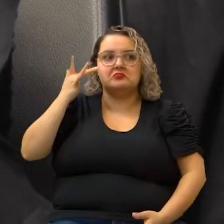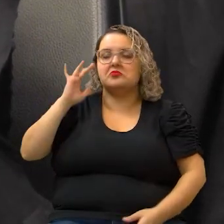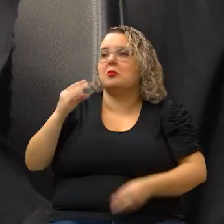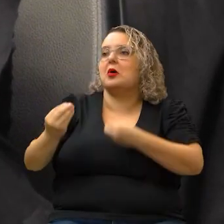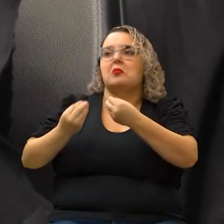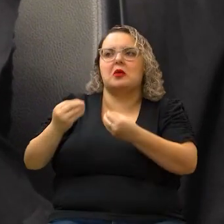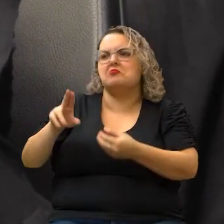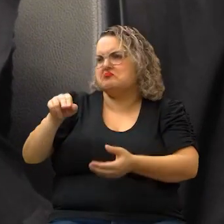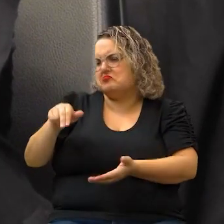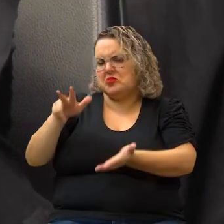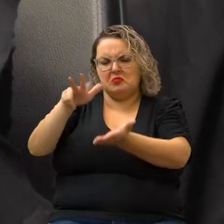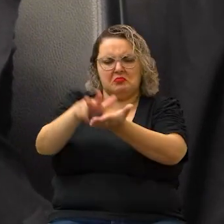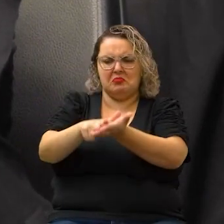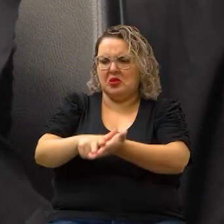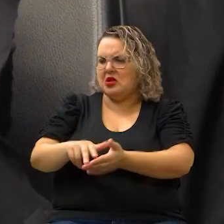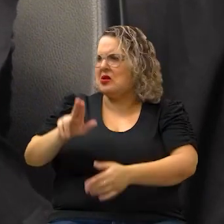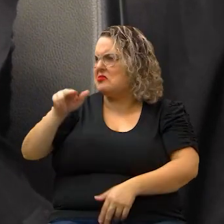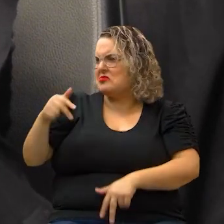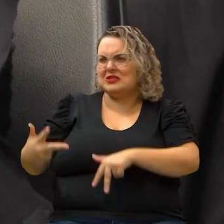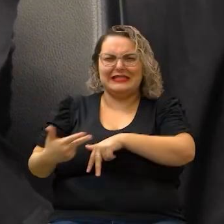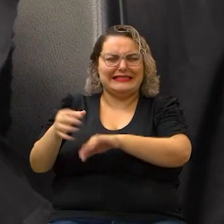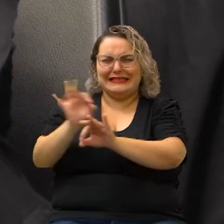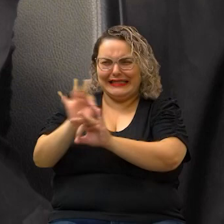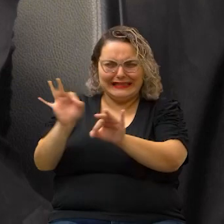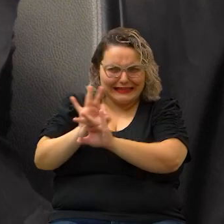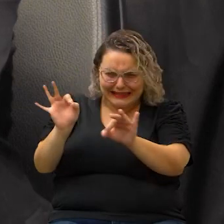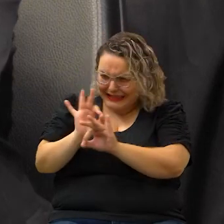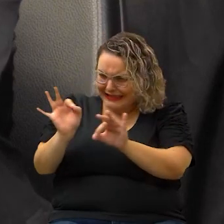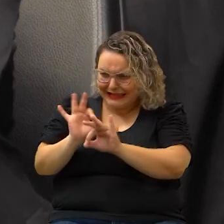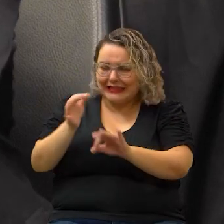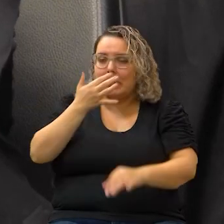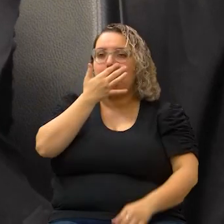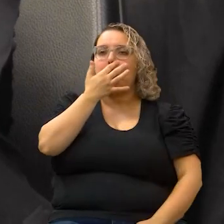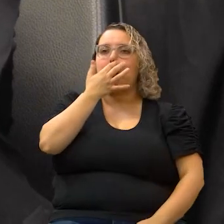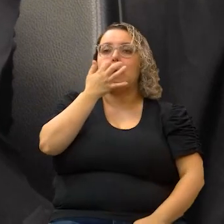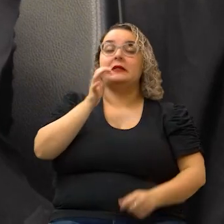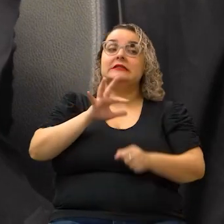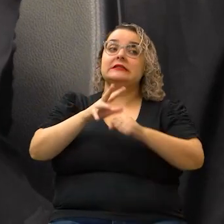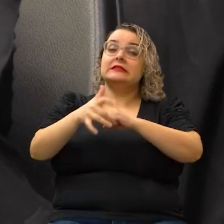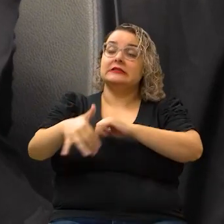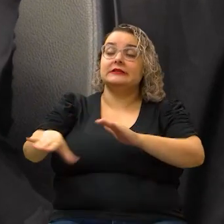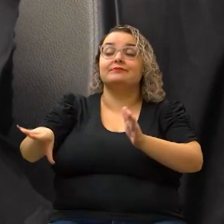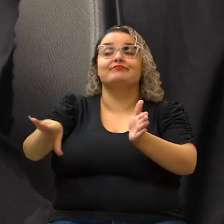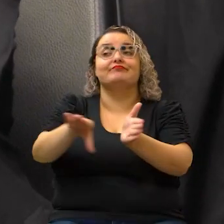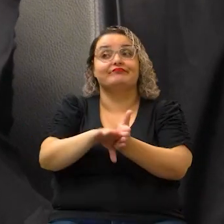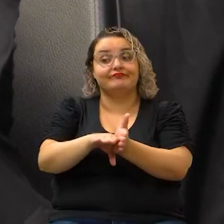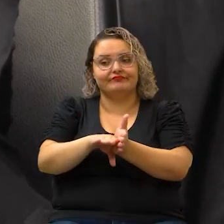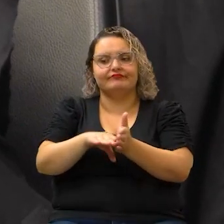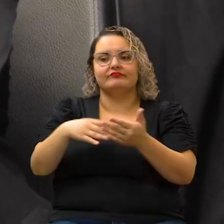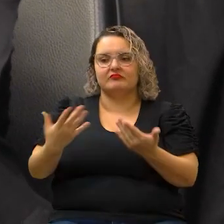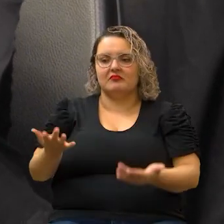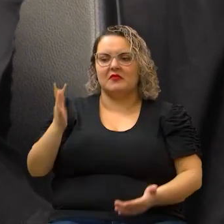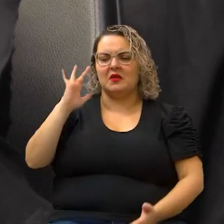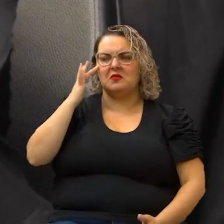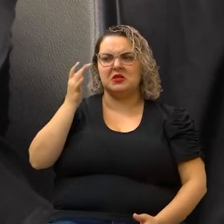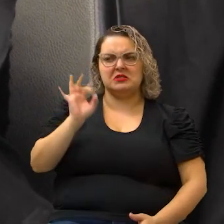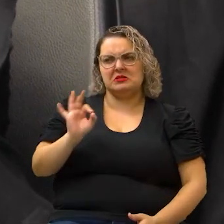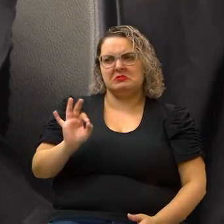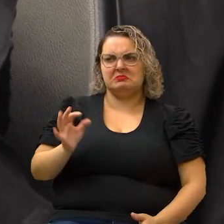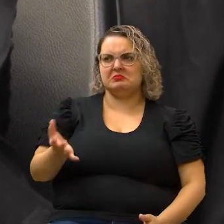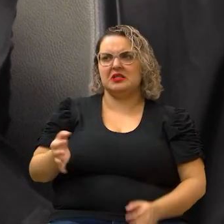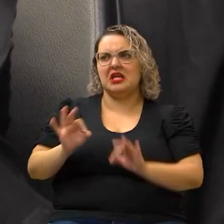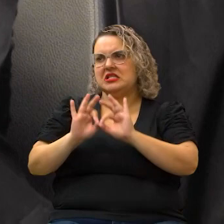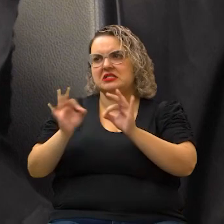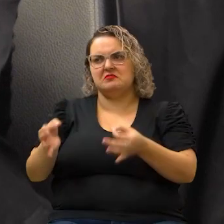não sabia, nunca tinha ficado internado, nunca tinha feito uma cirurgia, nada. E a Covid veio, eu achei que não era